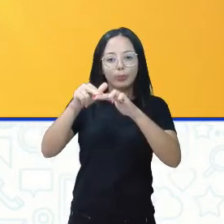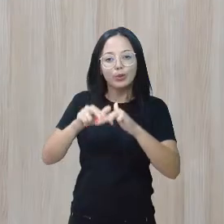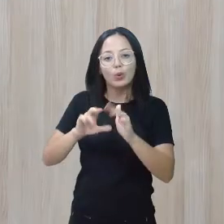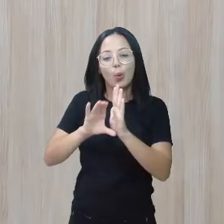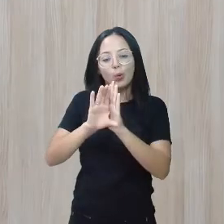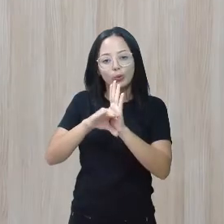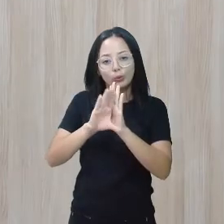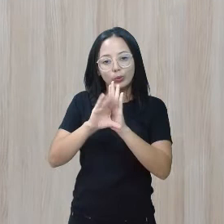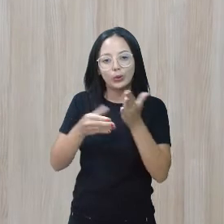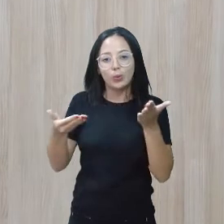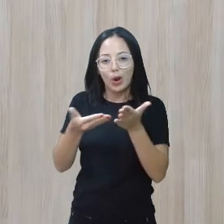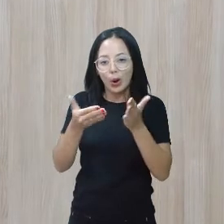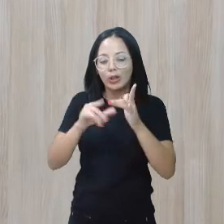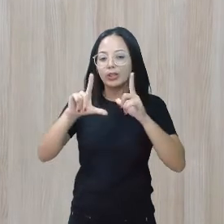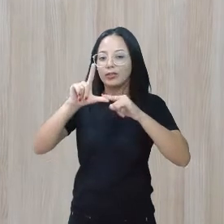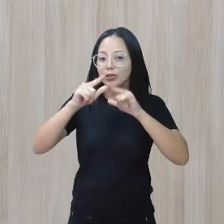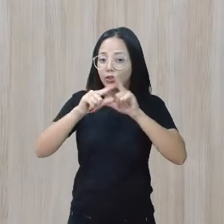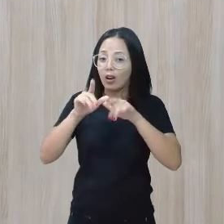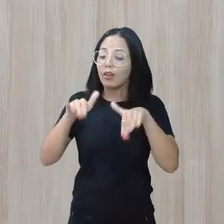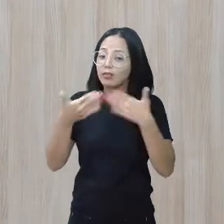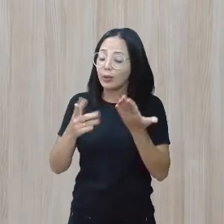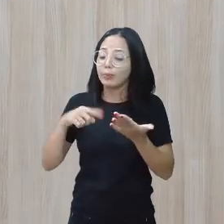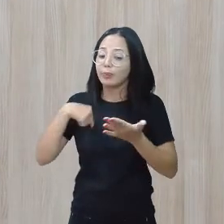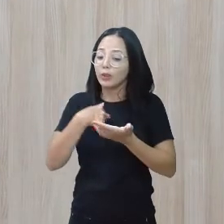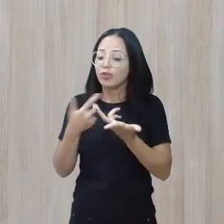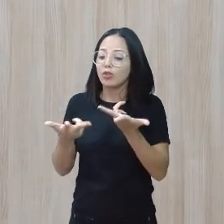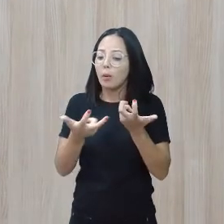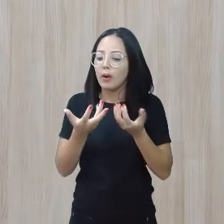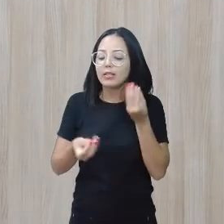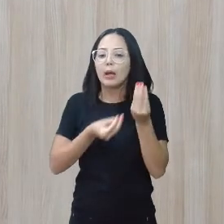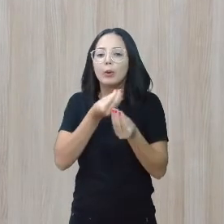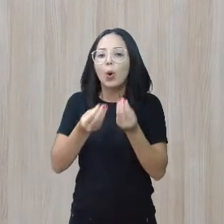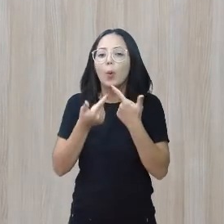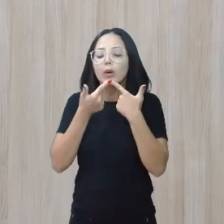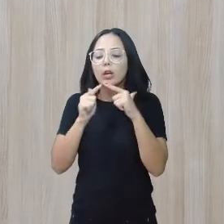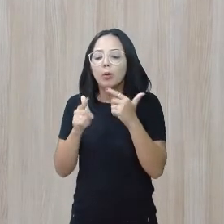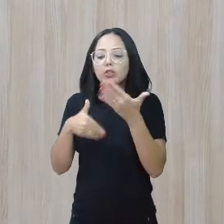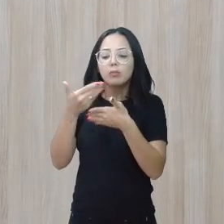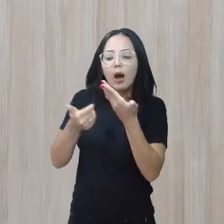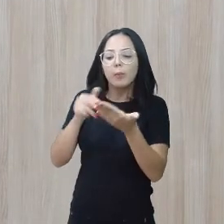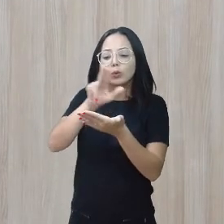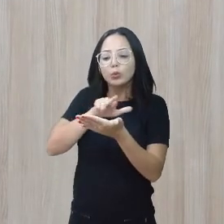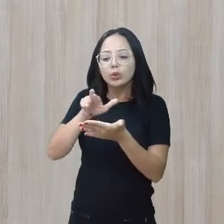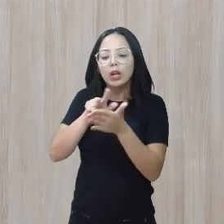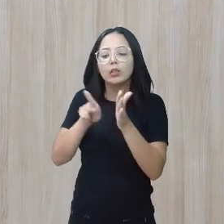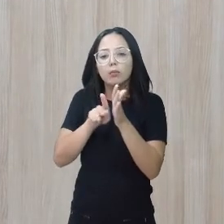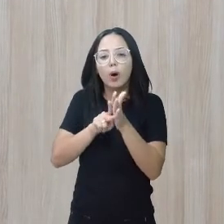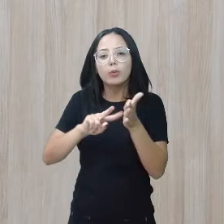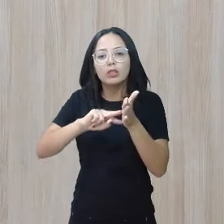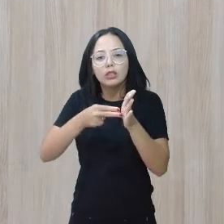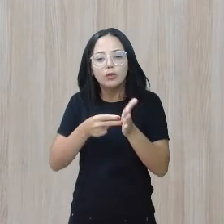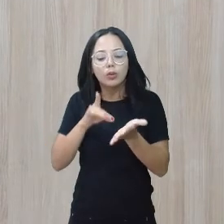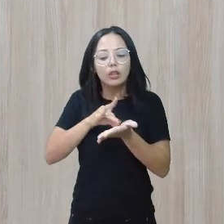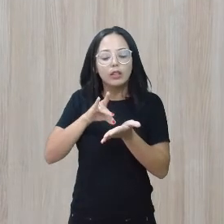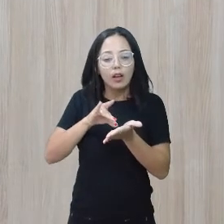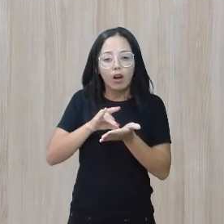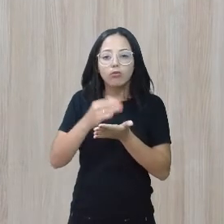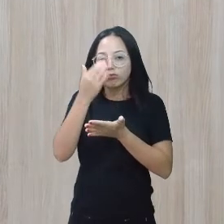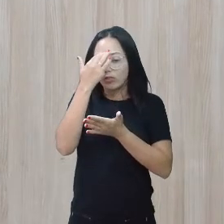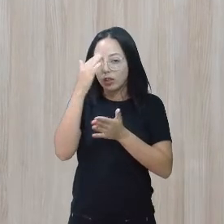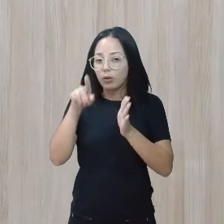definição de estrela. Então, a gente percebe aqui como a linguagem vai funcionar no seu sentido conotativo e no seu